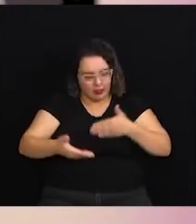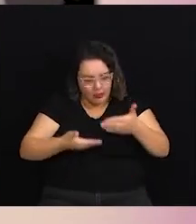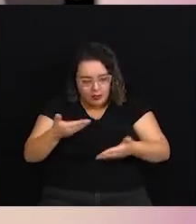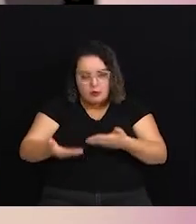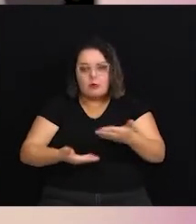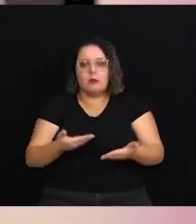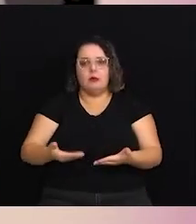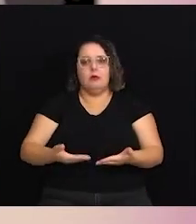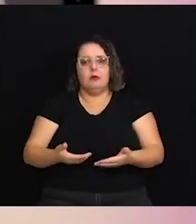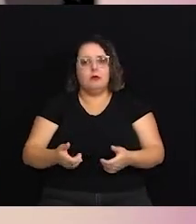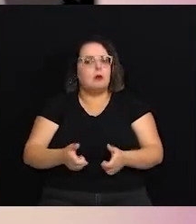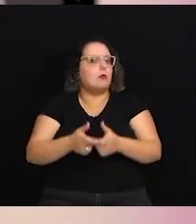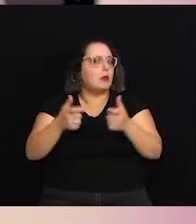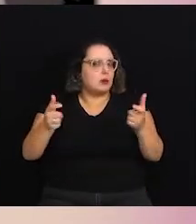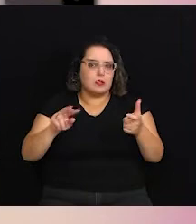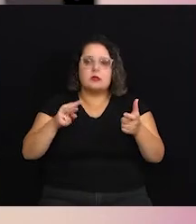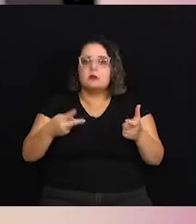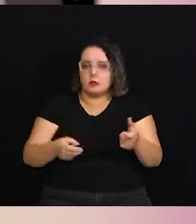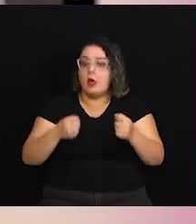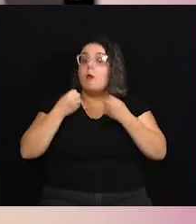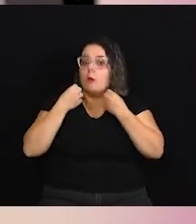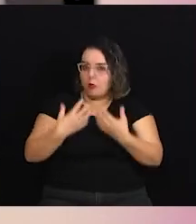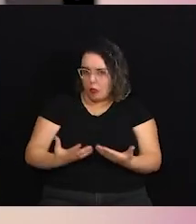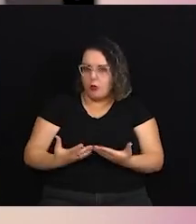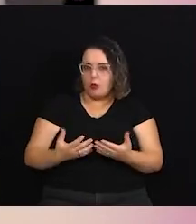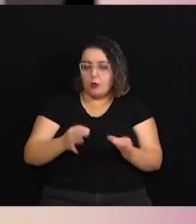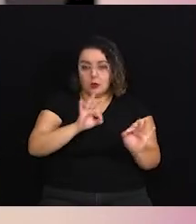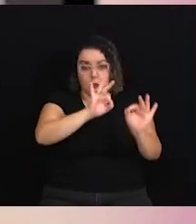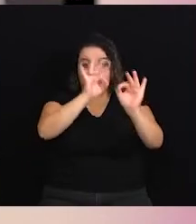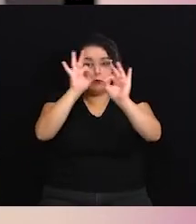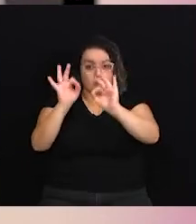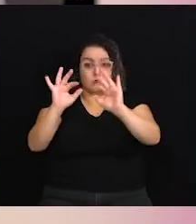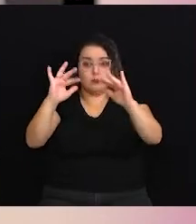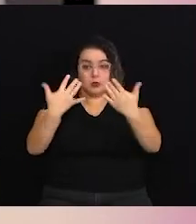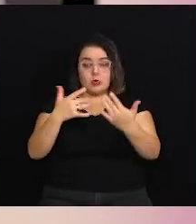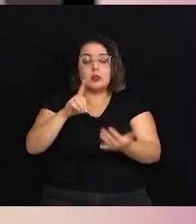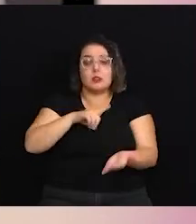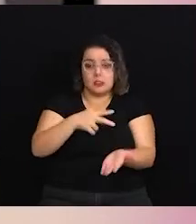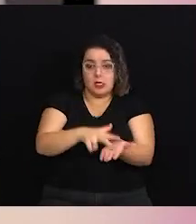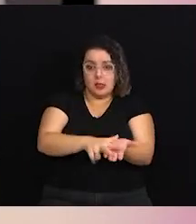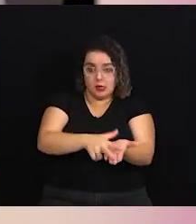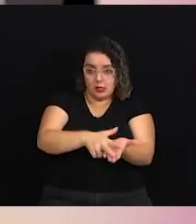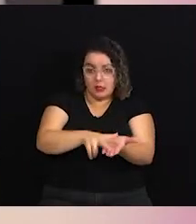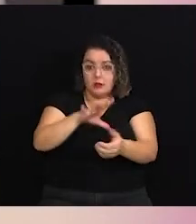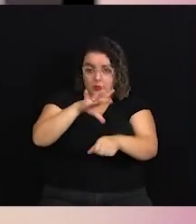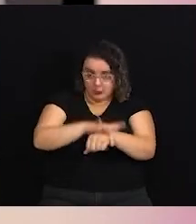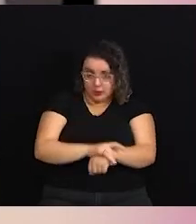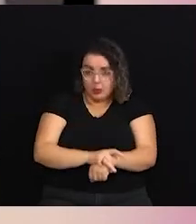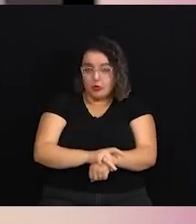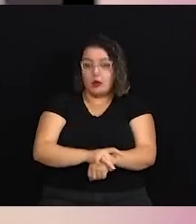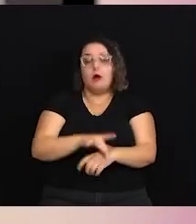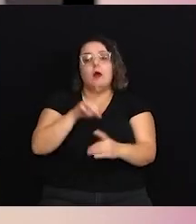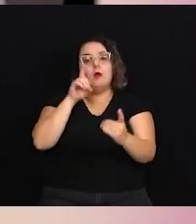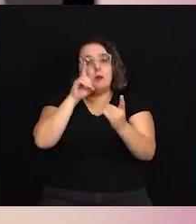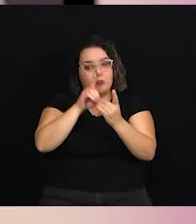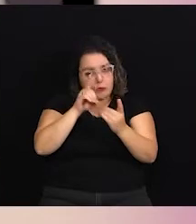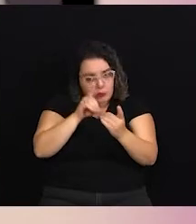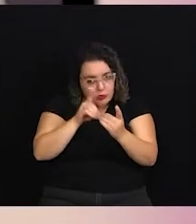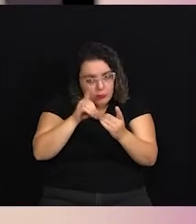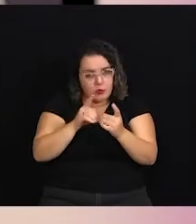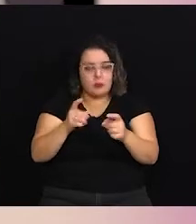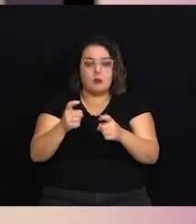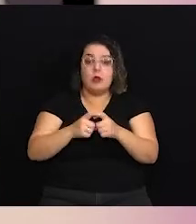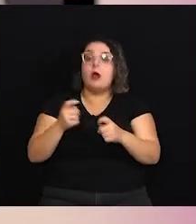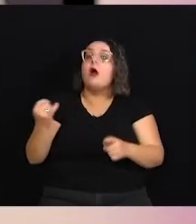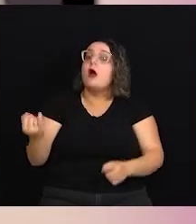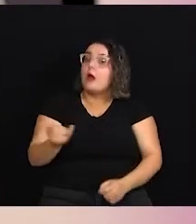tratamento e funciona a maioria das vezes e as pessoas que estão nos assistindo que tem epilepsia busque atendimento médico